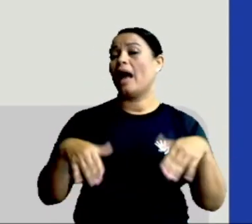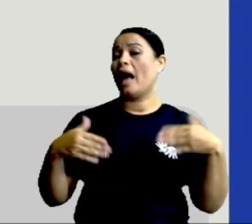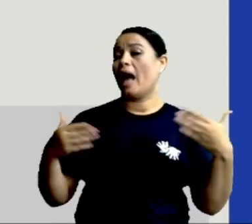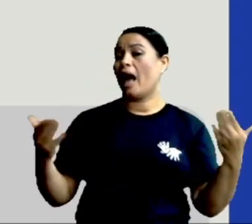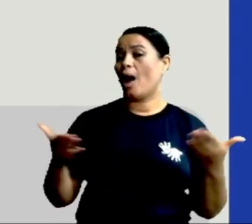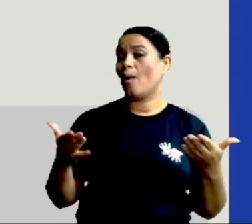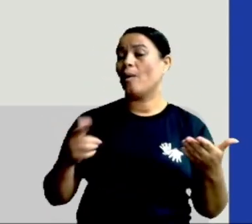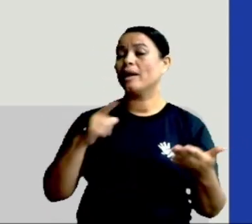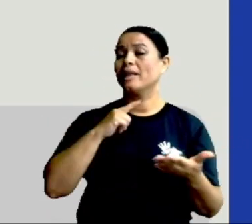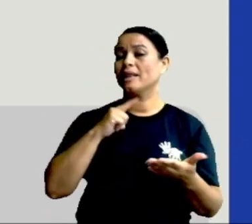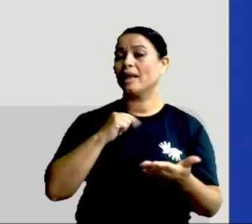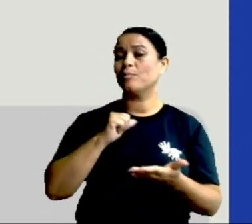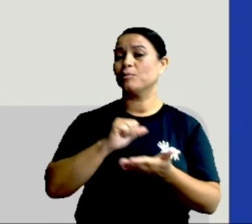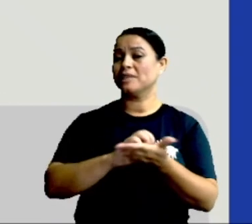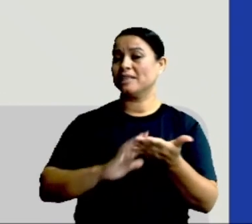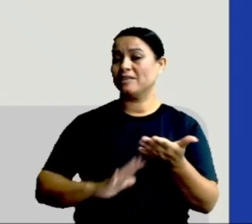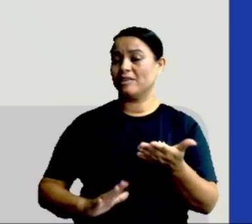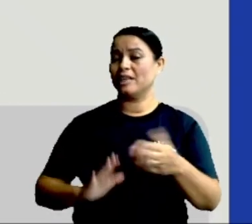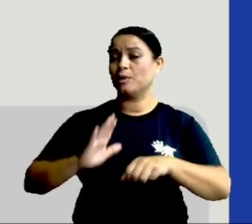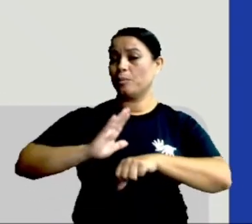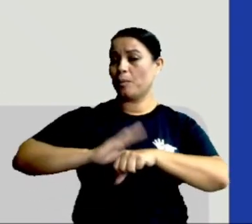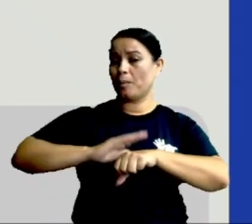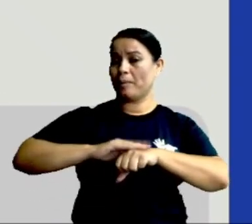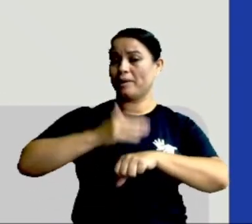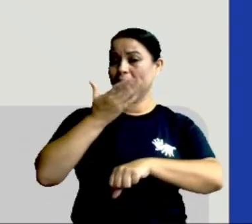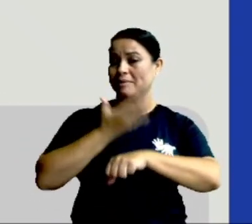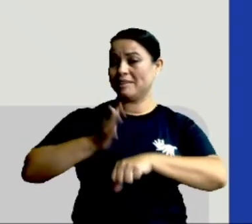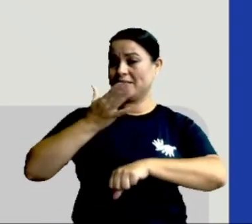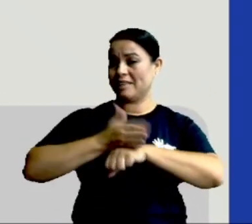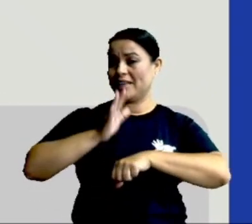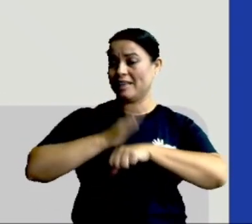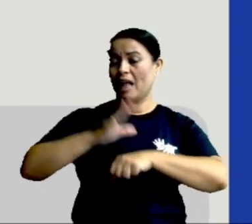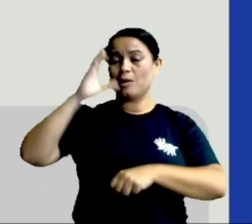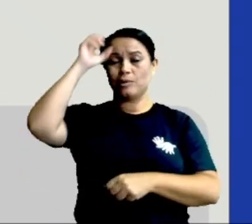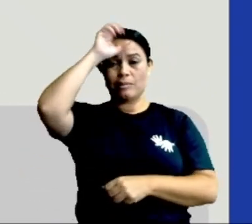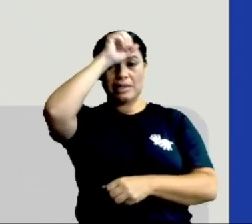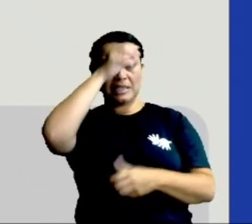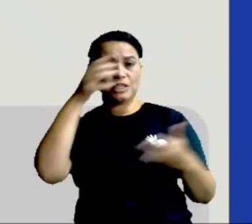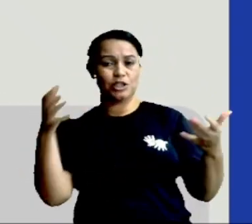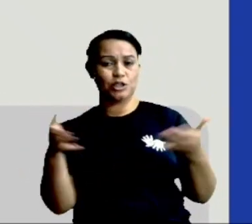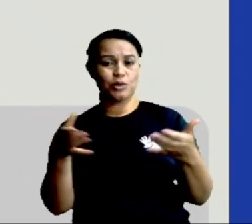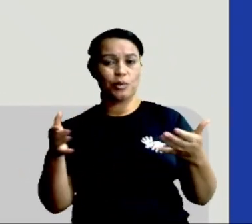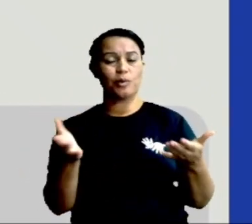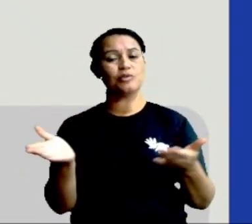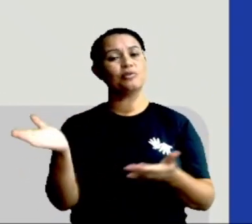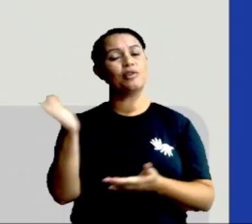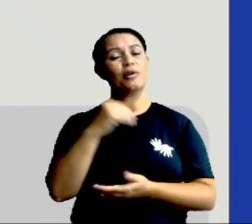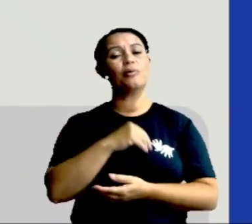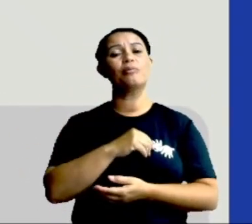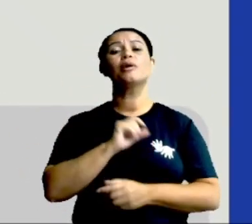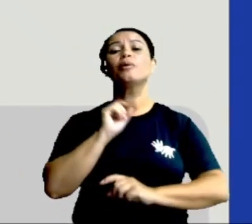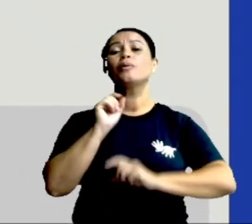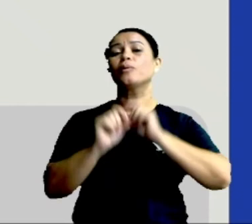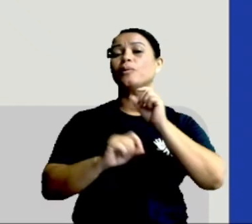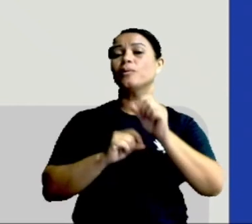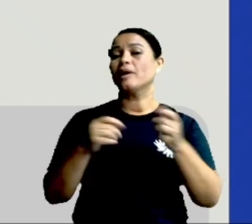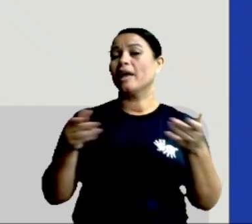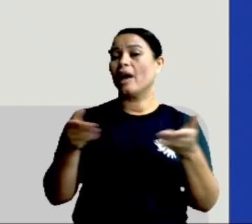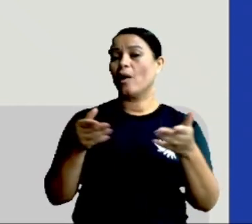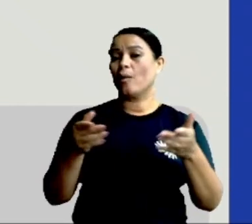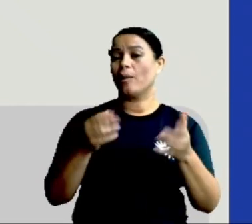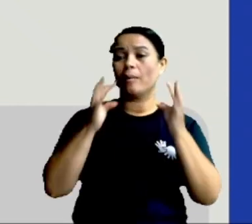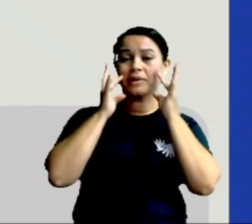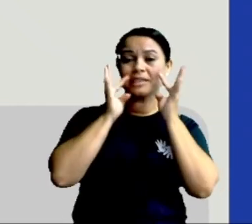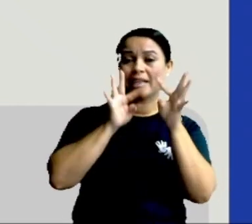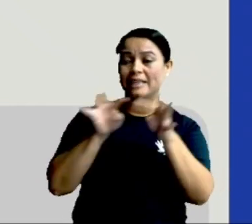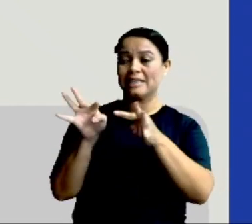Então, agora aqui a gente vai ter um momento de treinar a nossa aprendizagem de hoje. Então, vem comigo agora para a gente